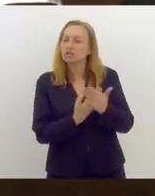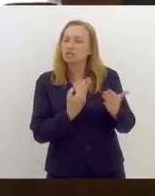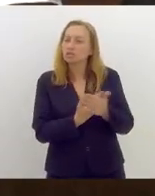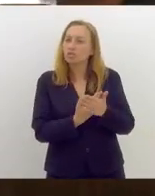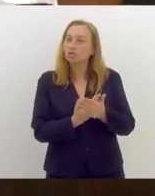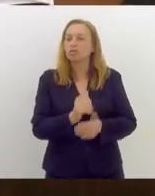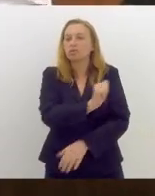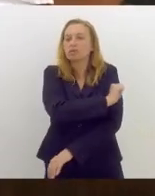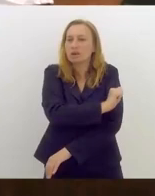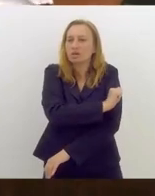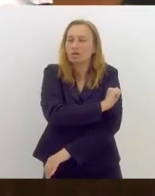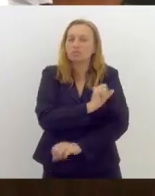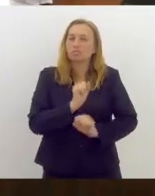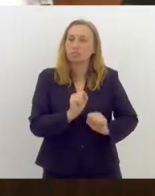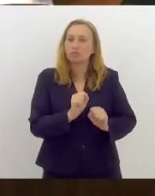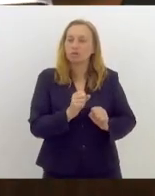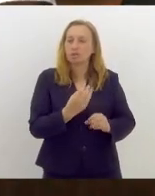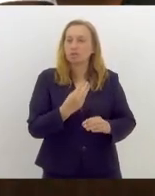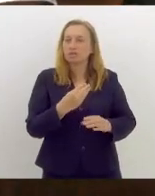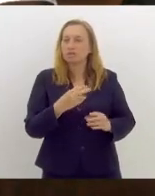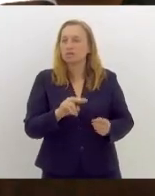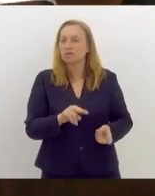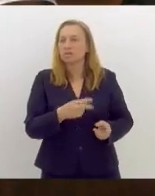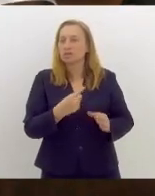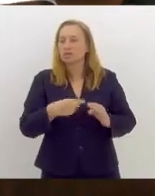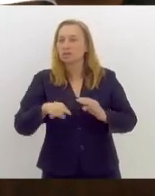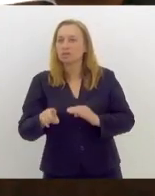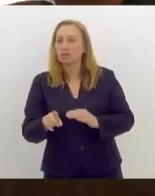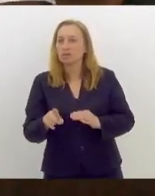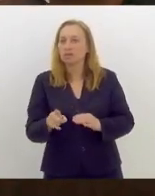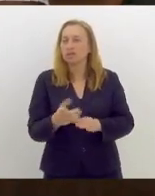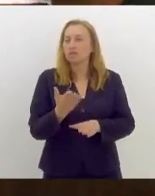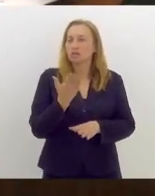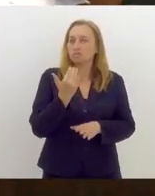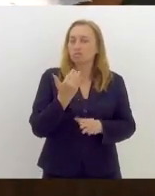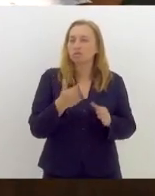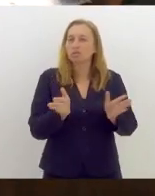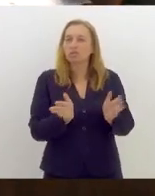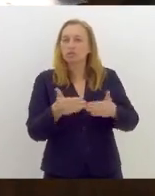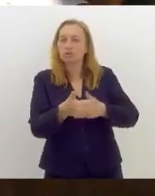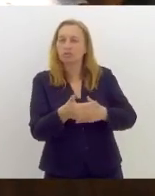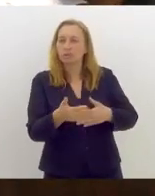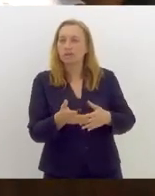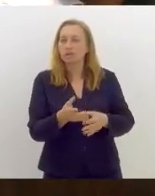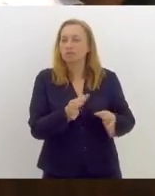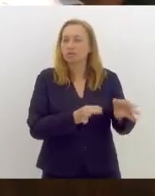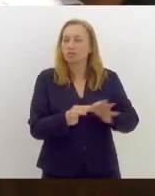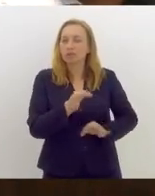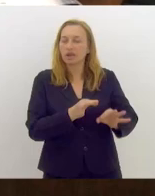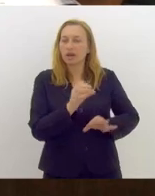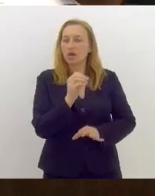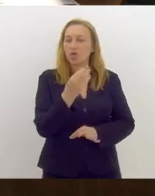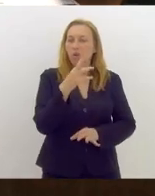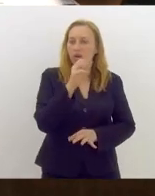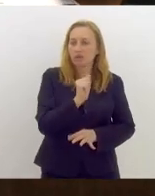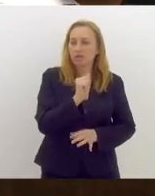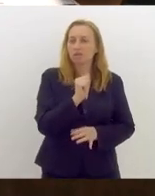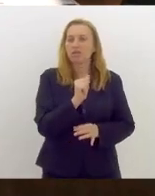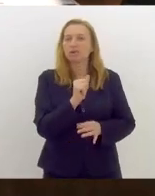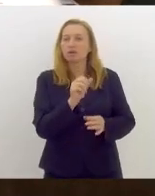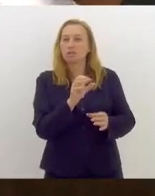os estudantes possam levar esses resíduos para as suas casas para fazer suas hortas locais tem uma proposta muito boa